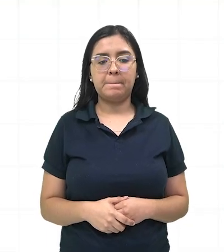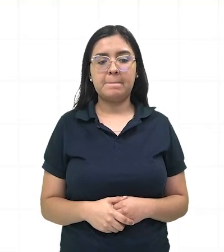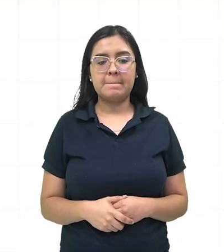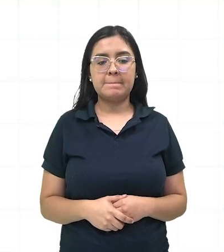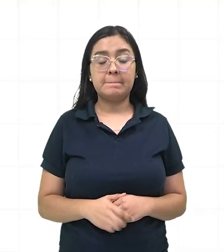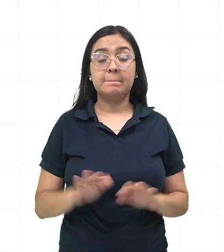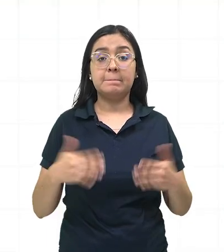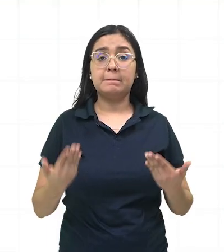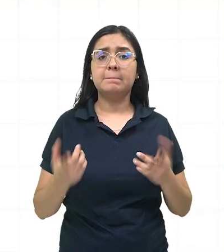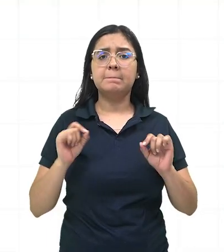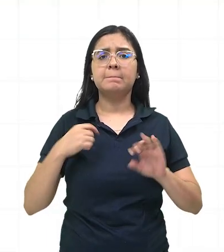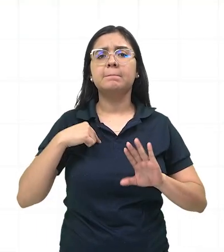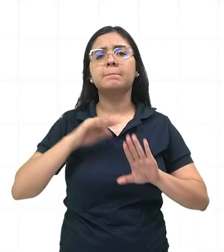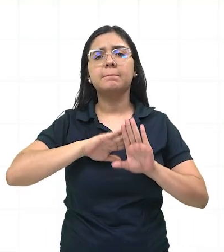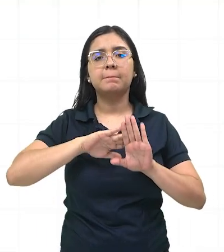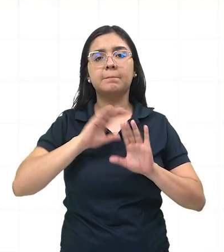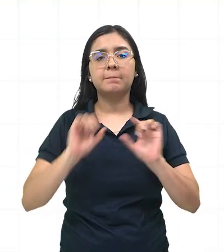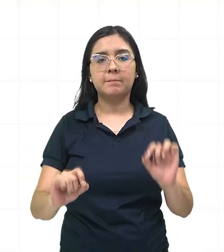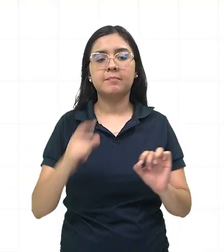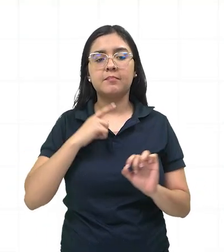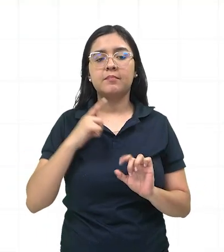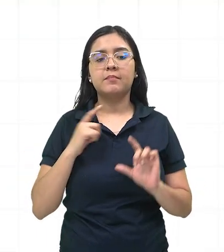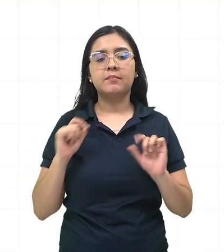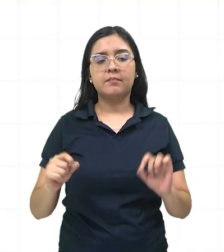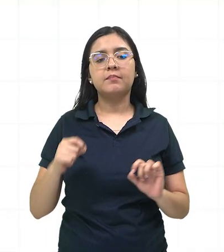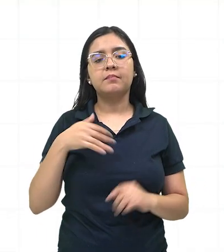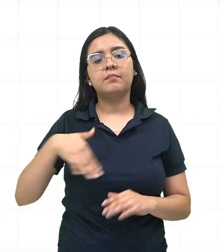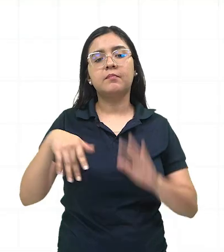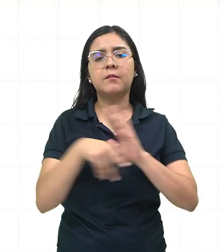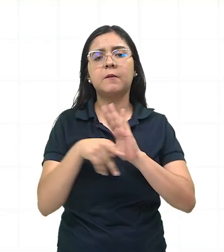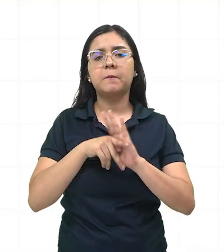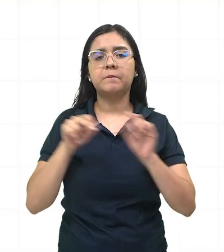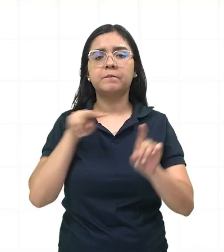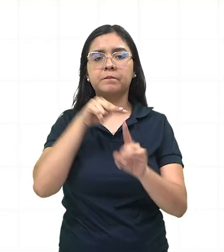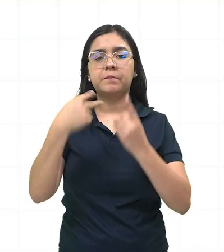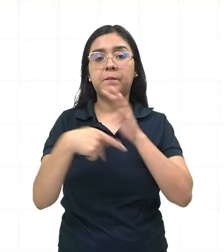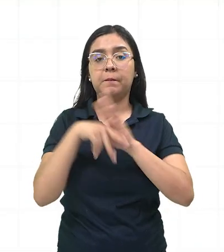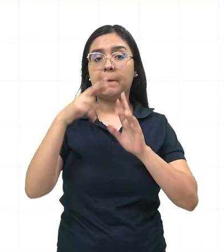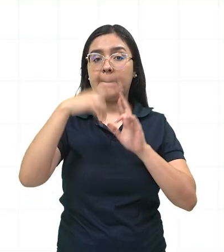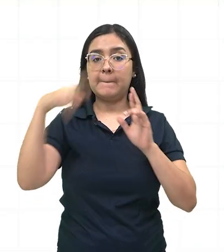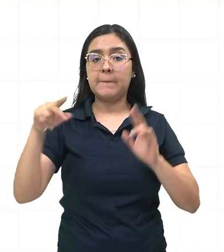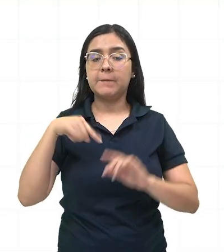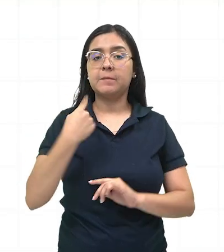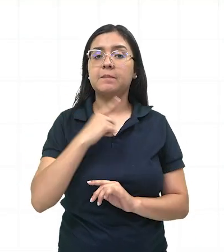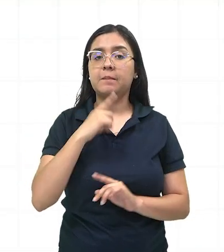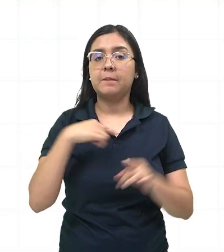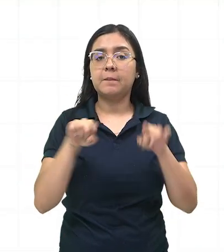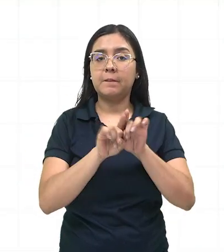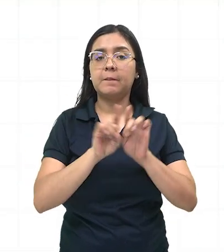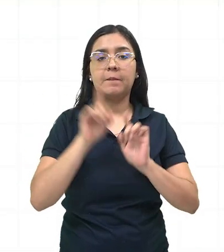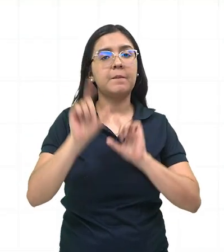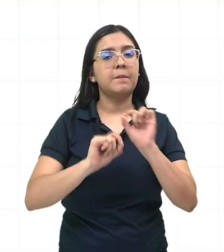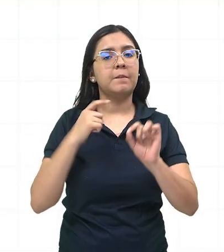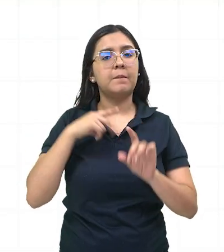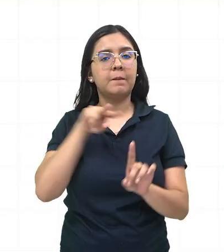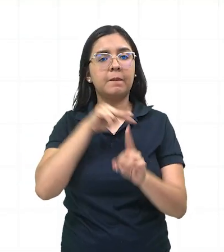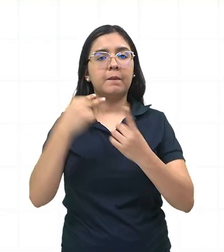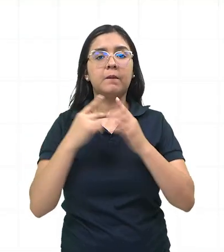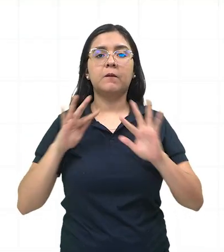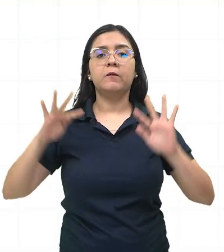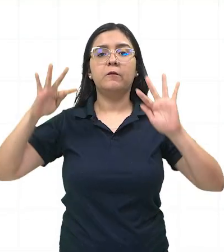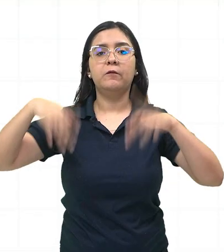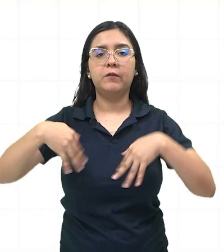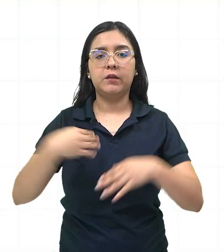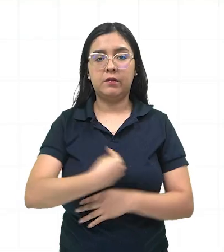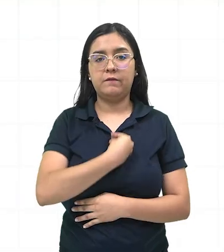Ok? Então, por trás dessa dimensão da visão religiosa, você tem também essa visão sobre o